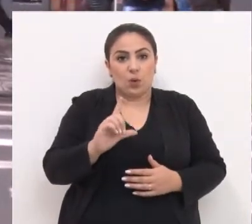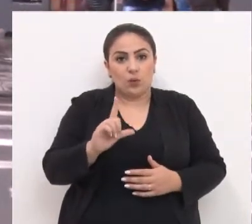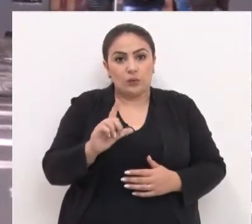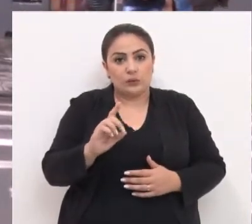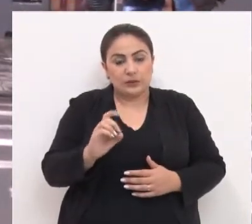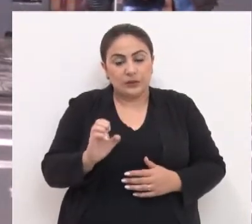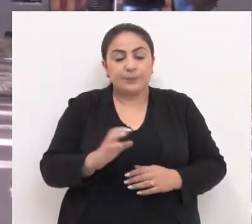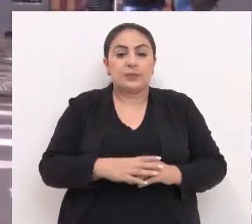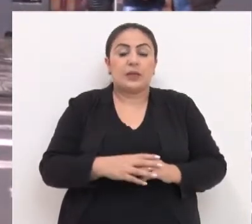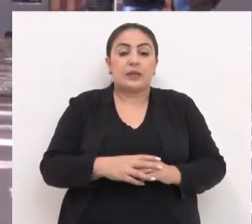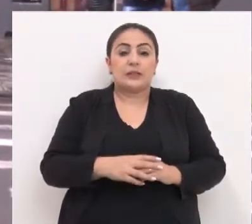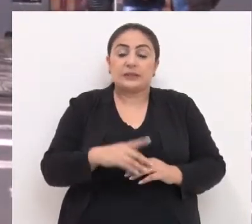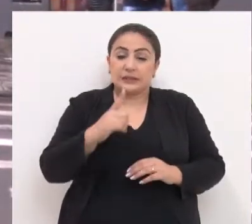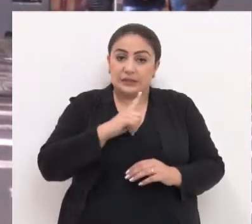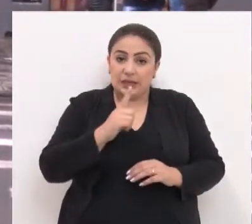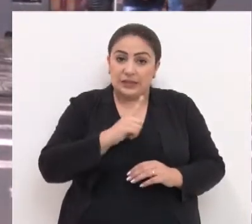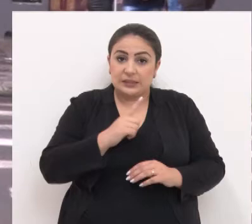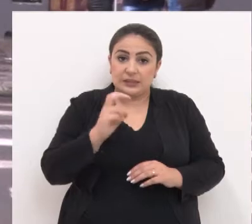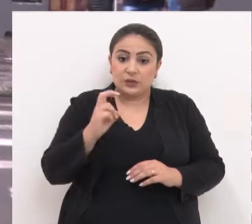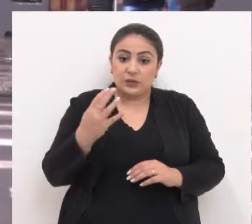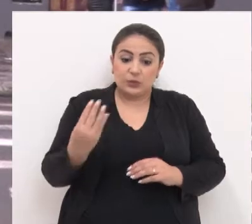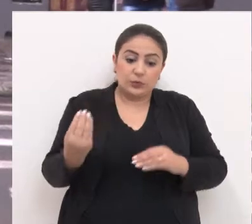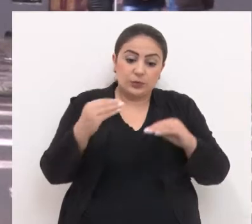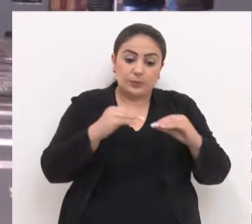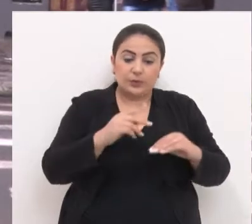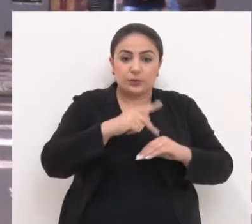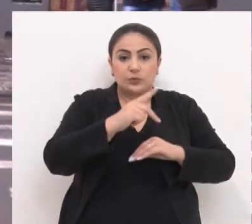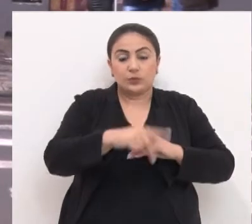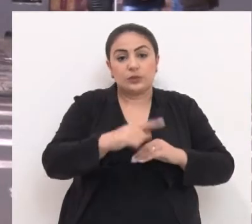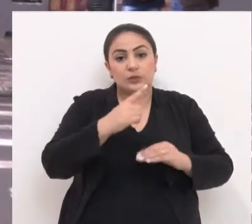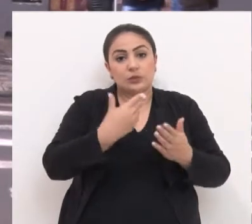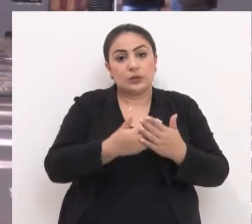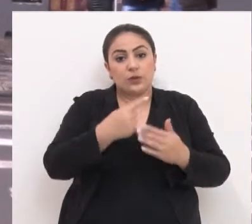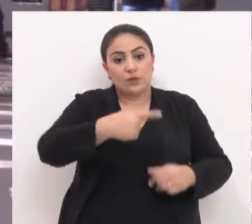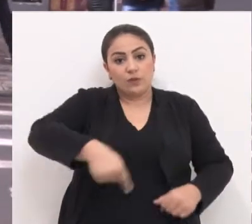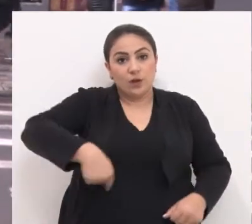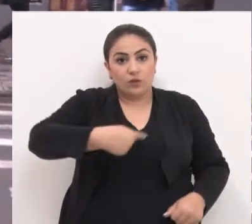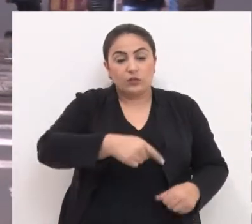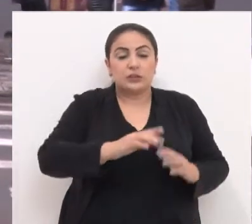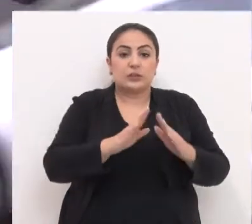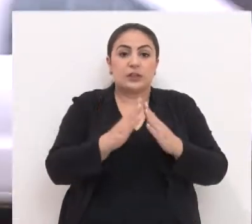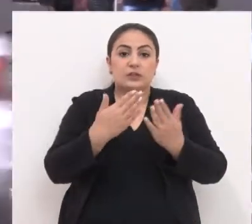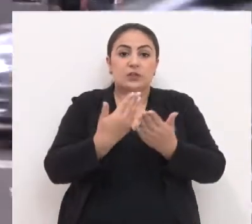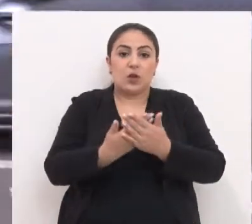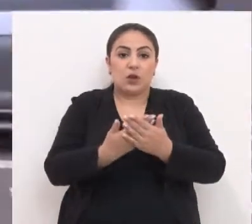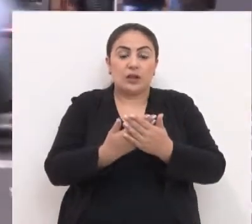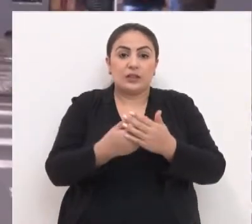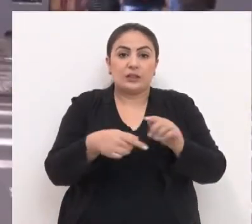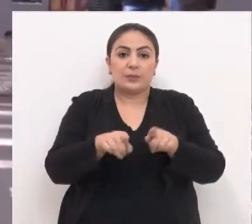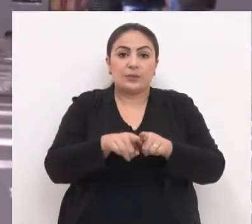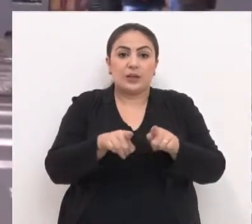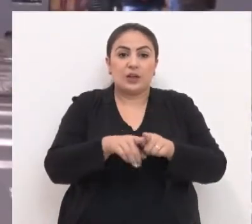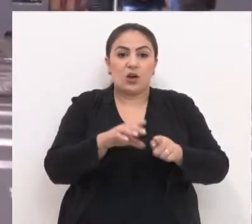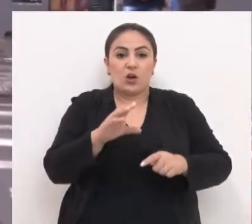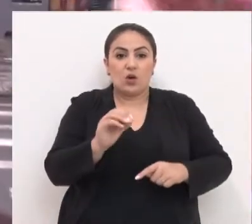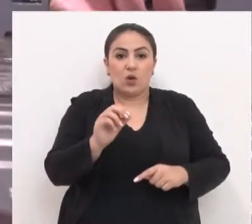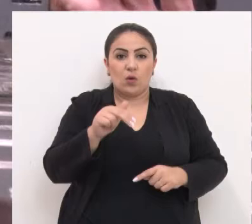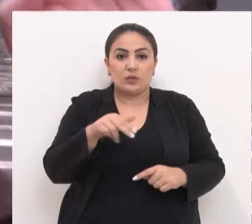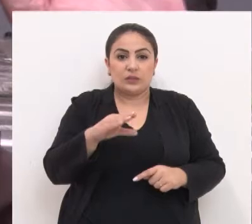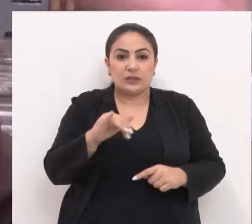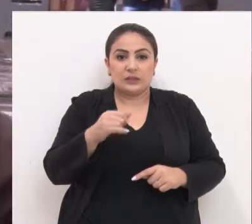em 54, quando vim para Passo Fundo, eu estudei no Fagundes dos Reis e estudei no Colégio Conceição